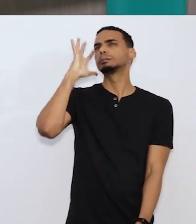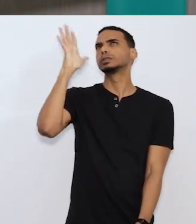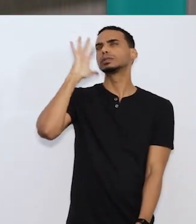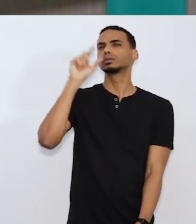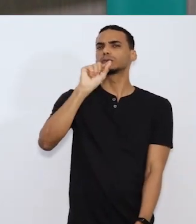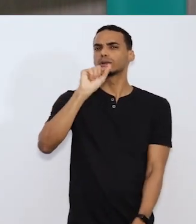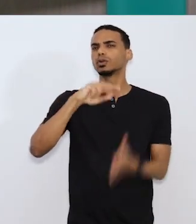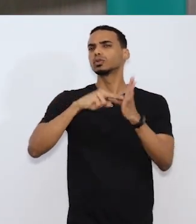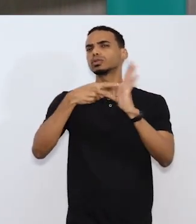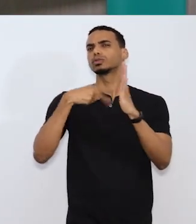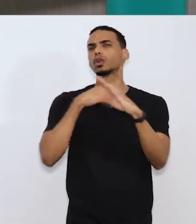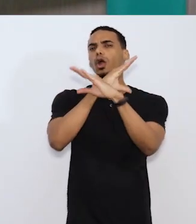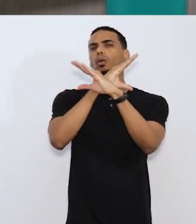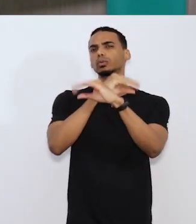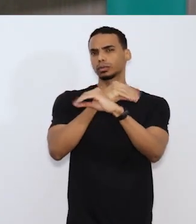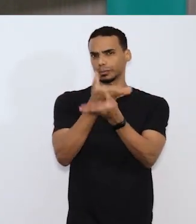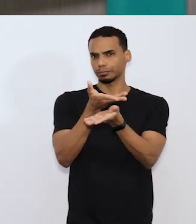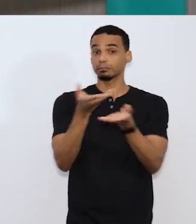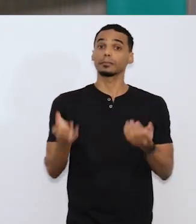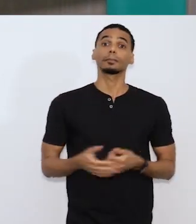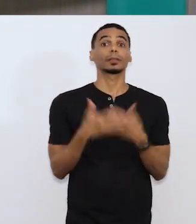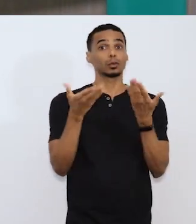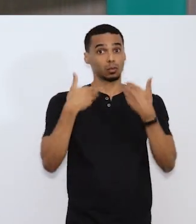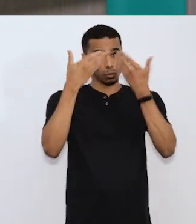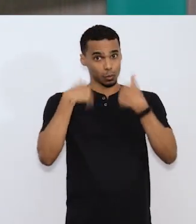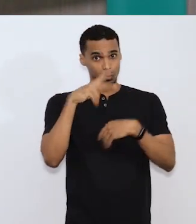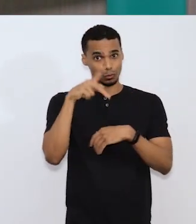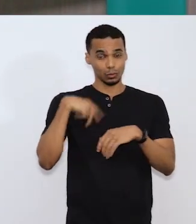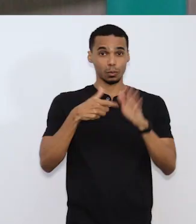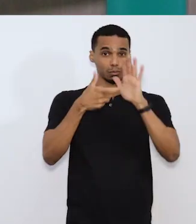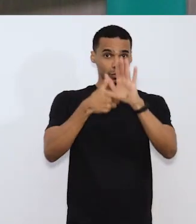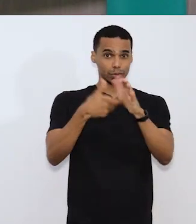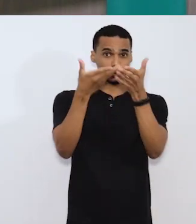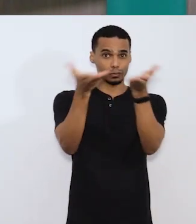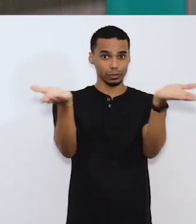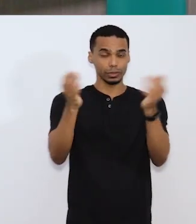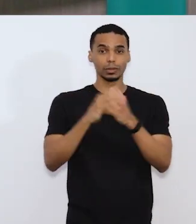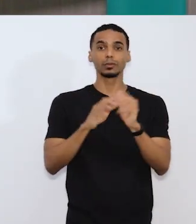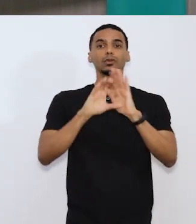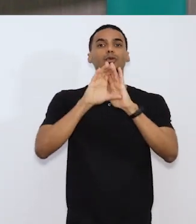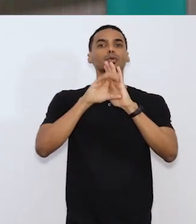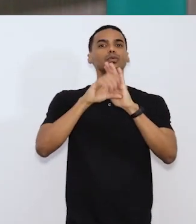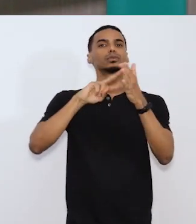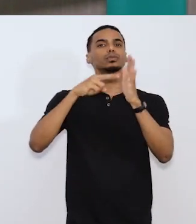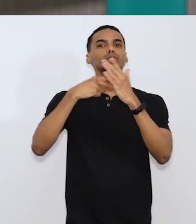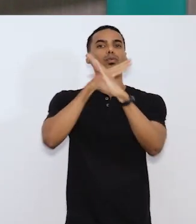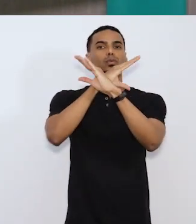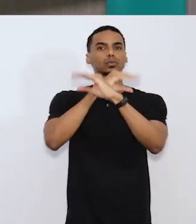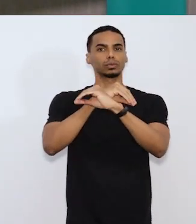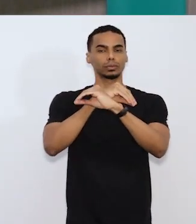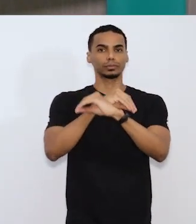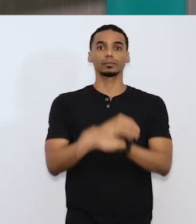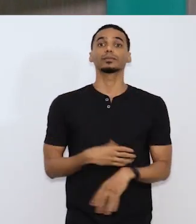que seja uma conjunção? E aí a Prof. Viviane apresenta para vocês uma definição do que é uma